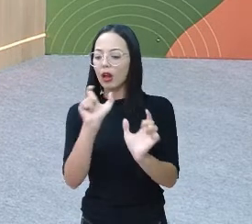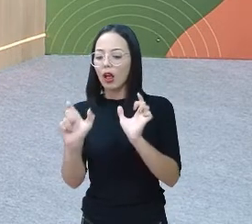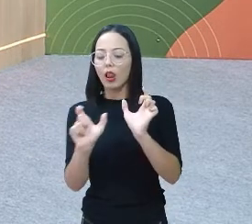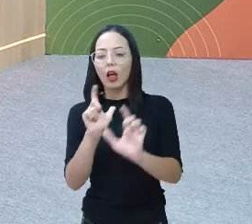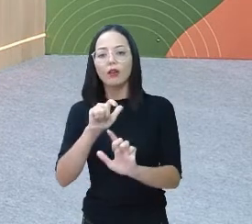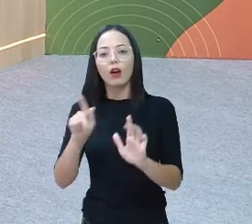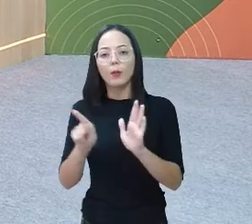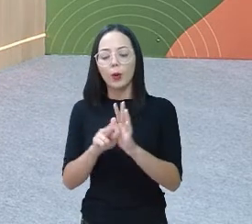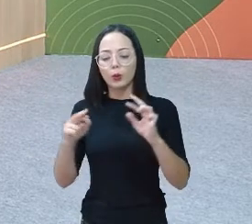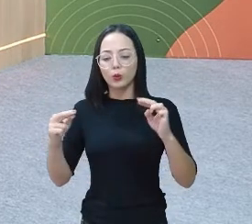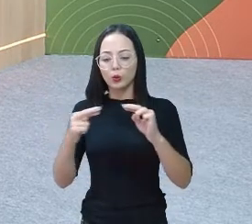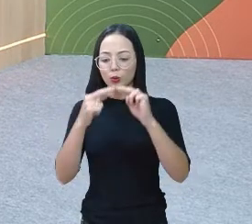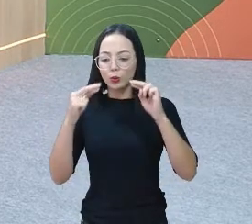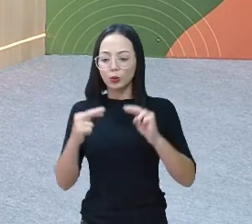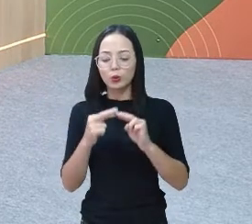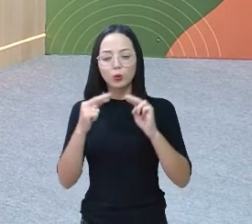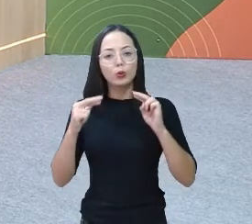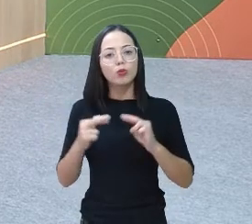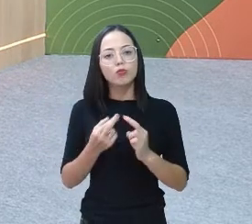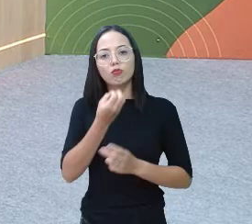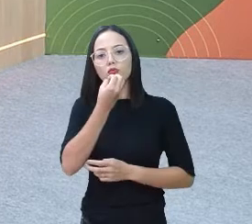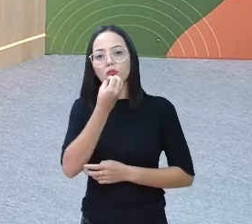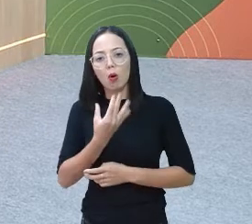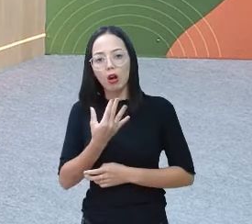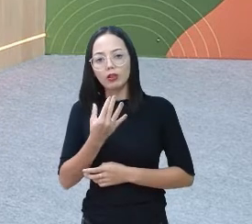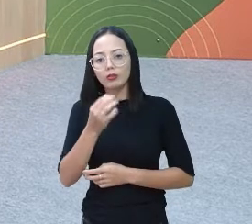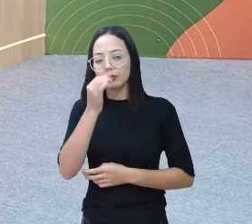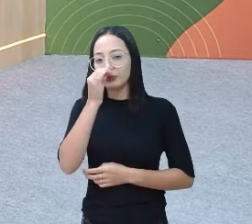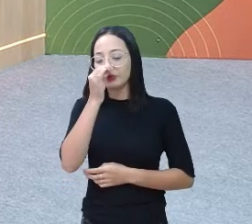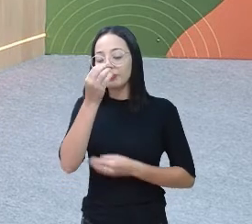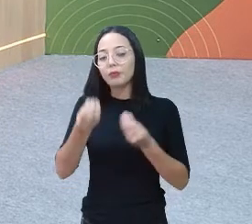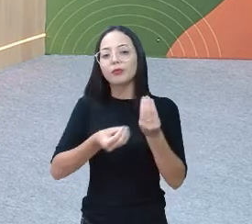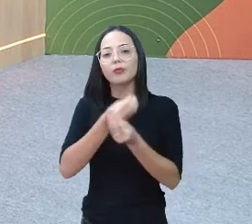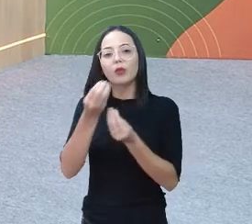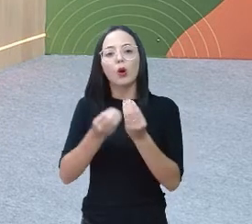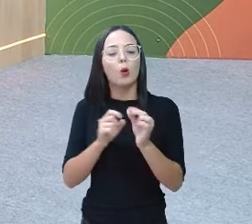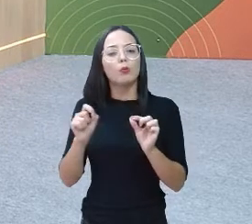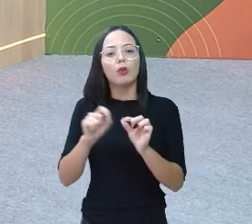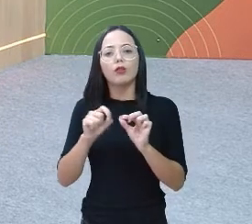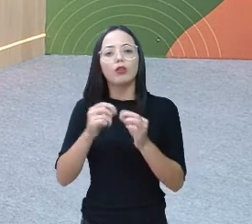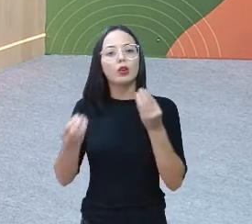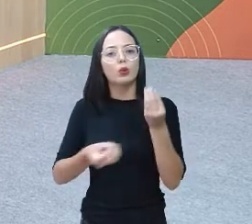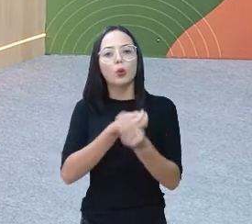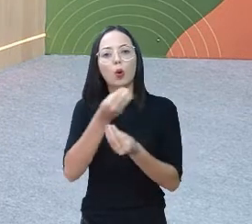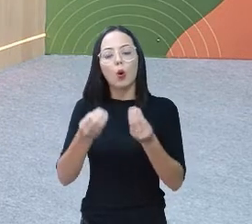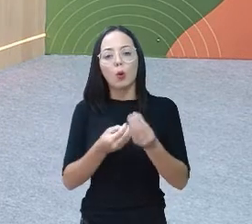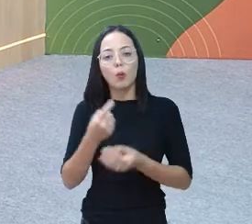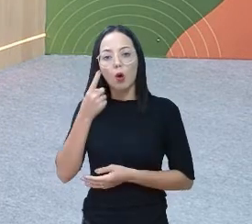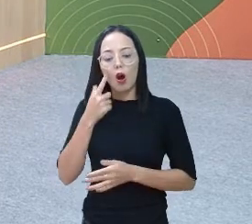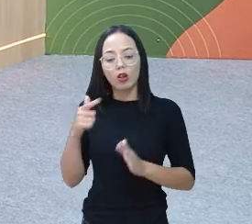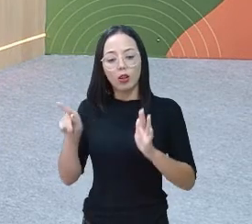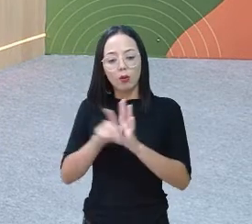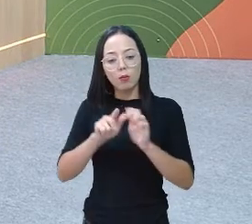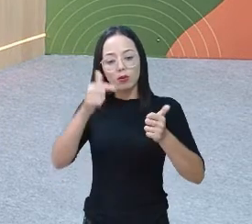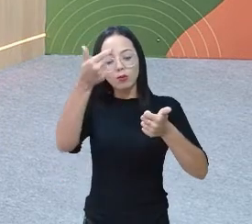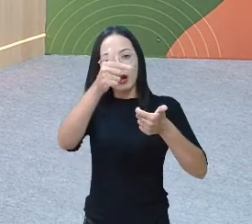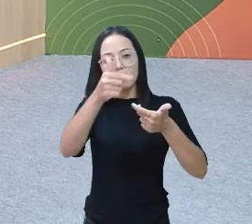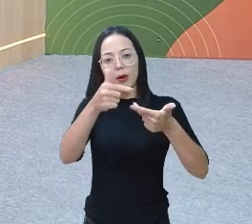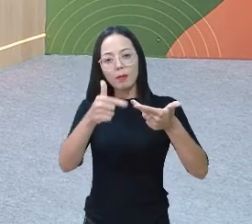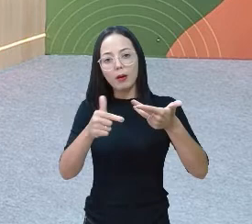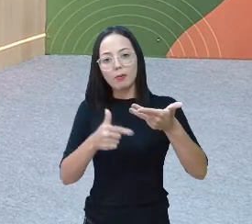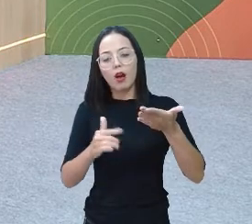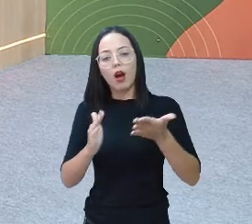tornem harmoniosas e agradáveis aos ouvidos. Então, como é que isso é feito? Nós temos a repetição de